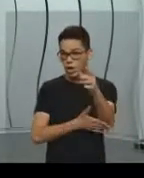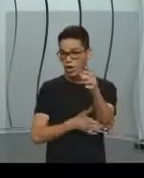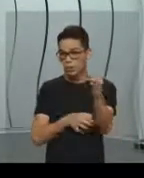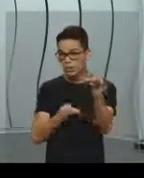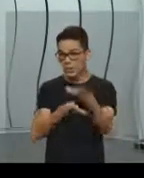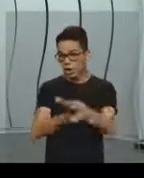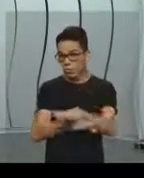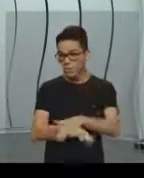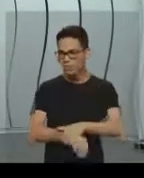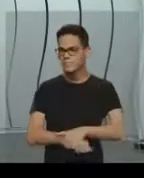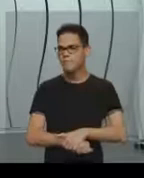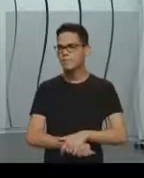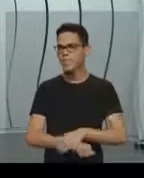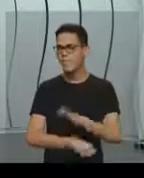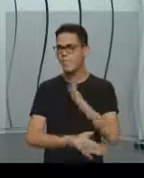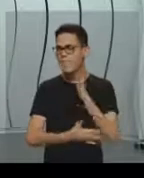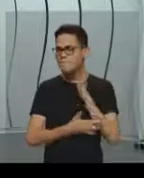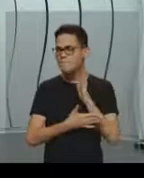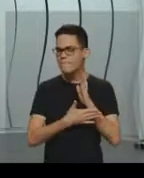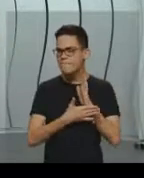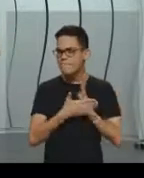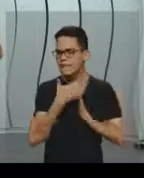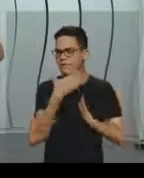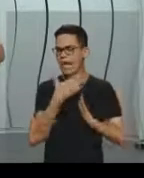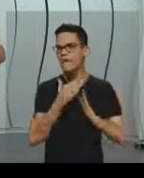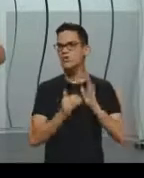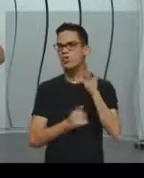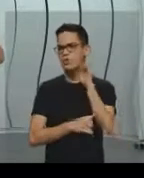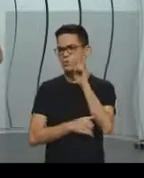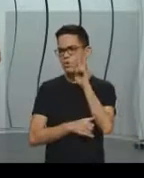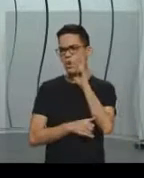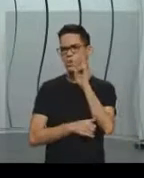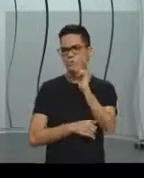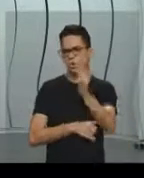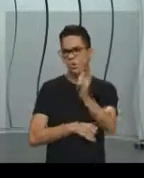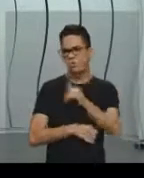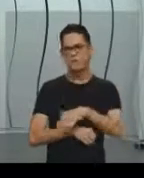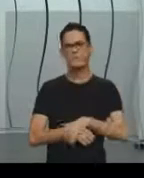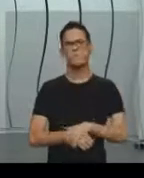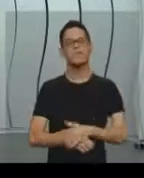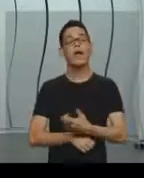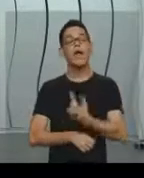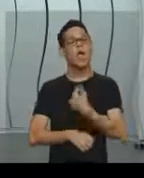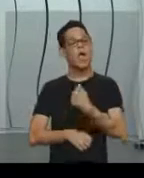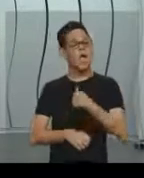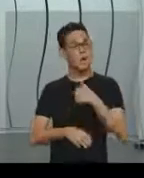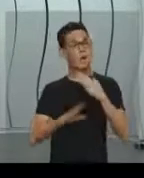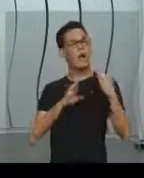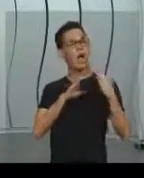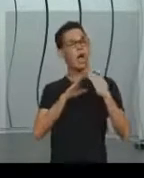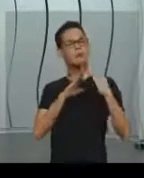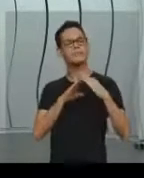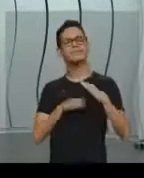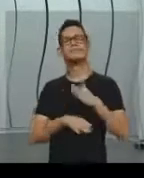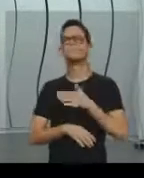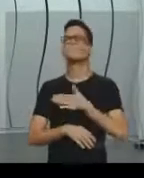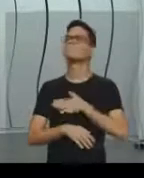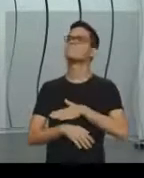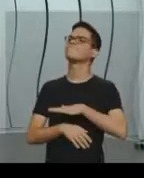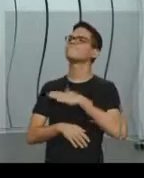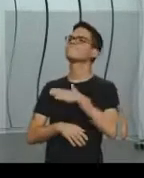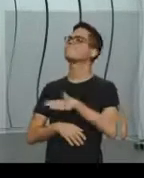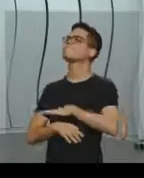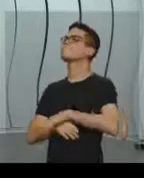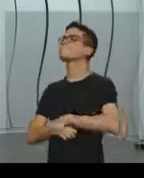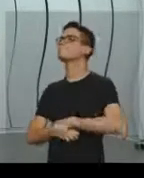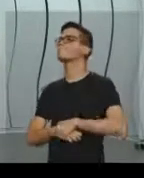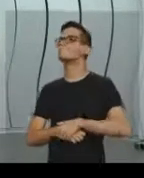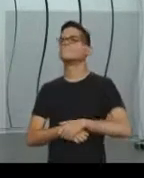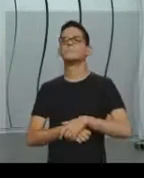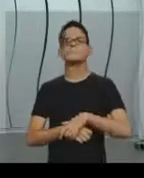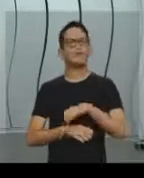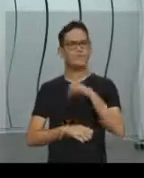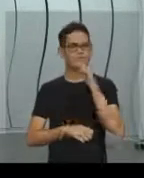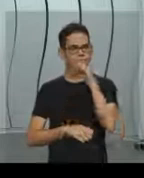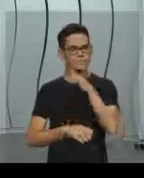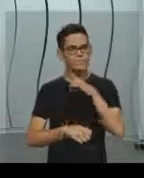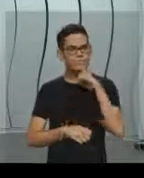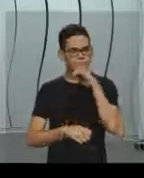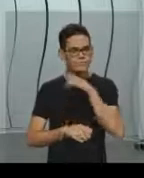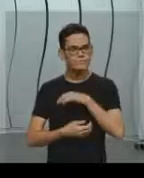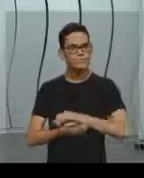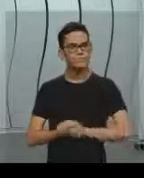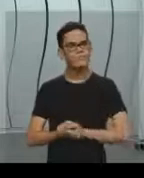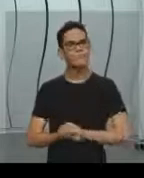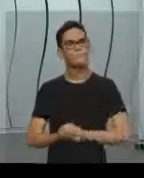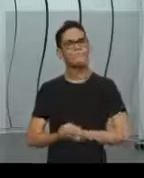vou concluir. Estava eu na minha casa, descansando, era um final de semana, então